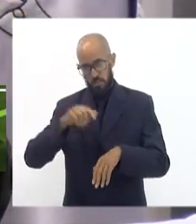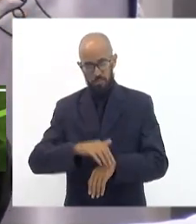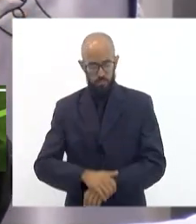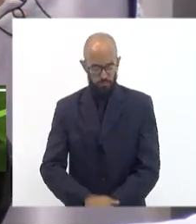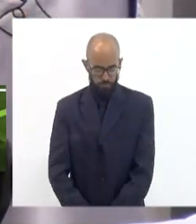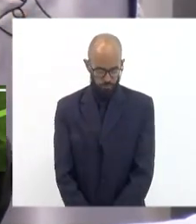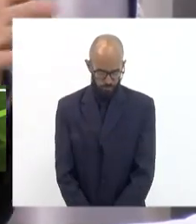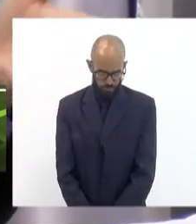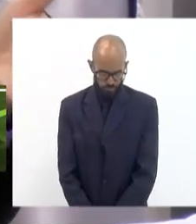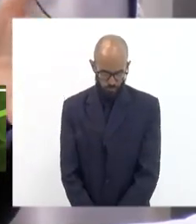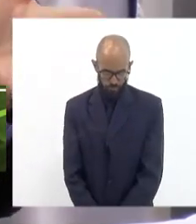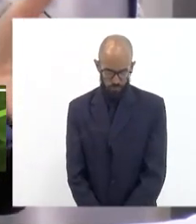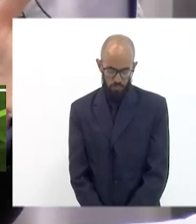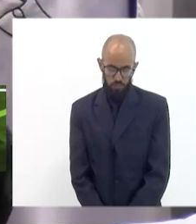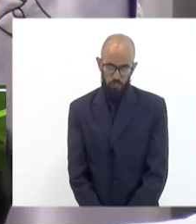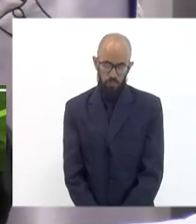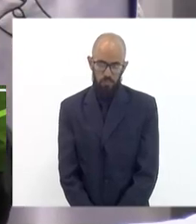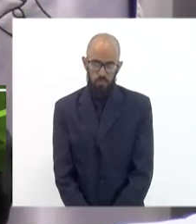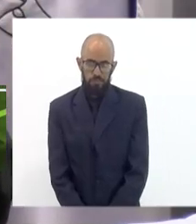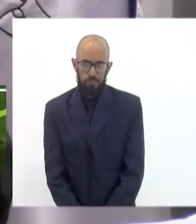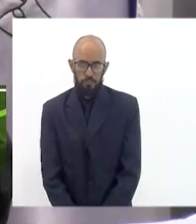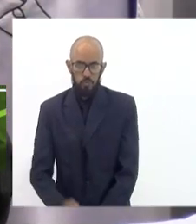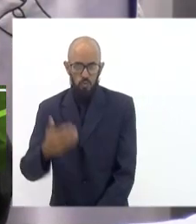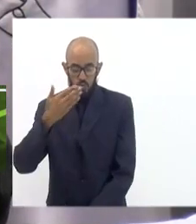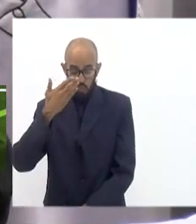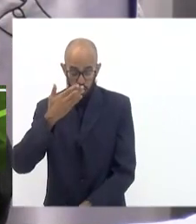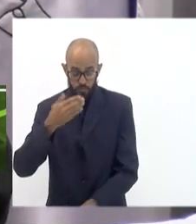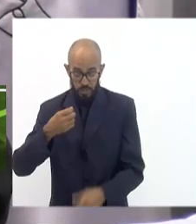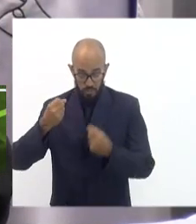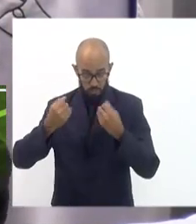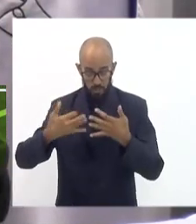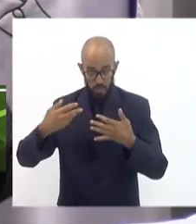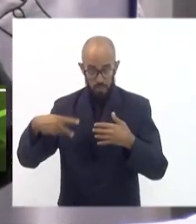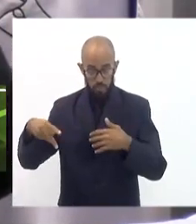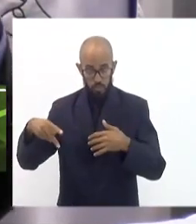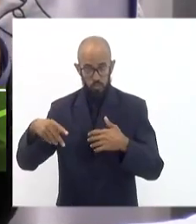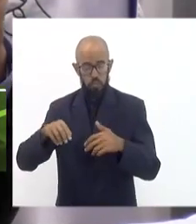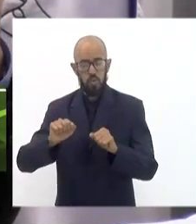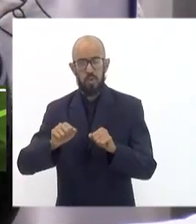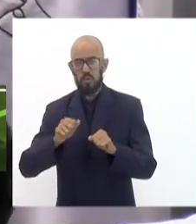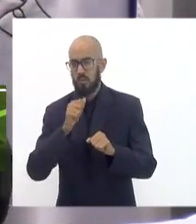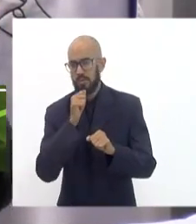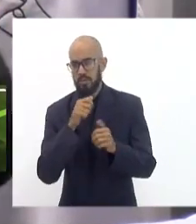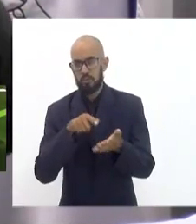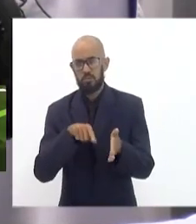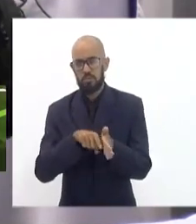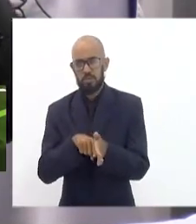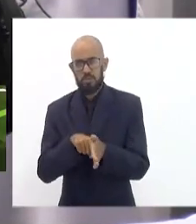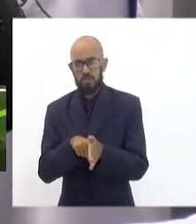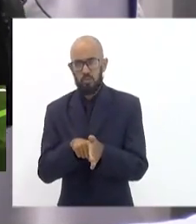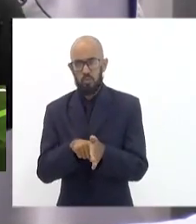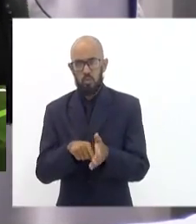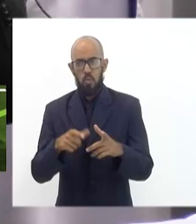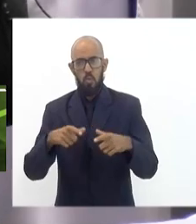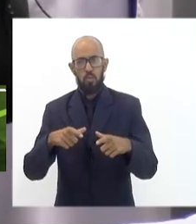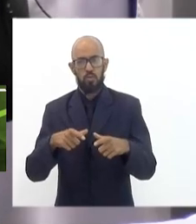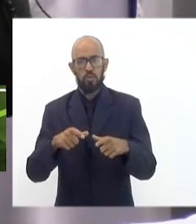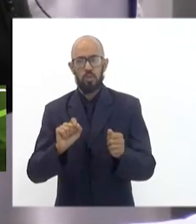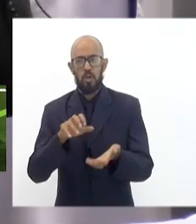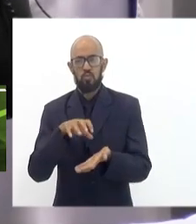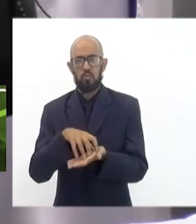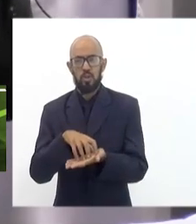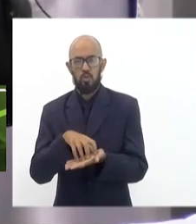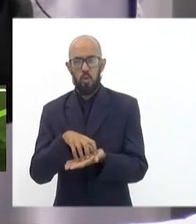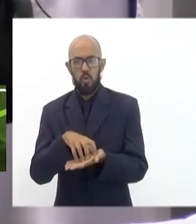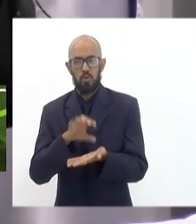ali logo e não vi aqui na sua explanação e o nosso tô pesquisando Onde está o órgão